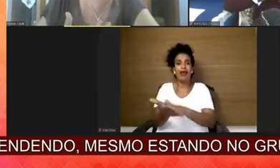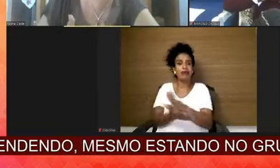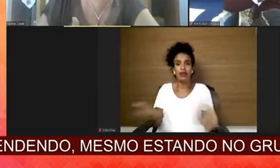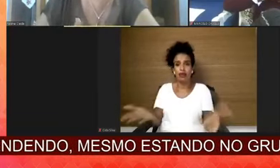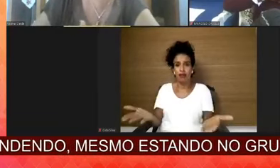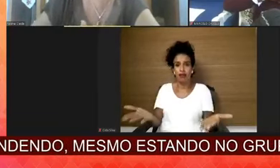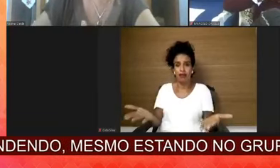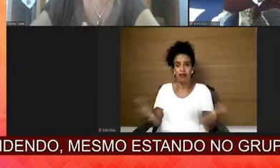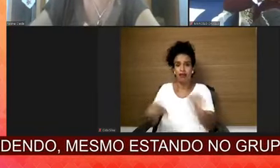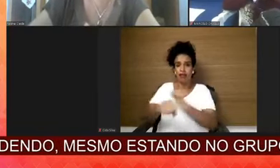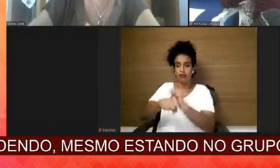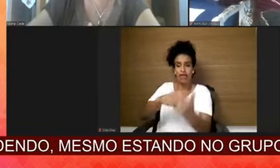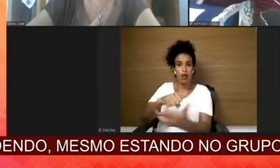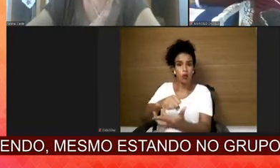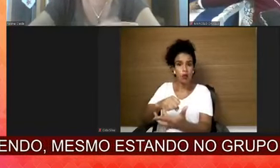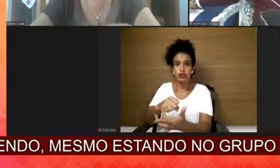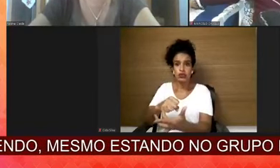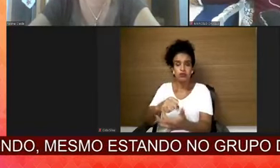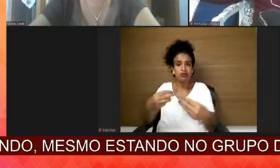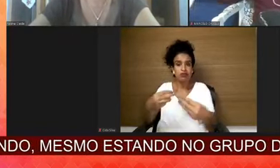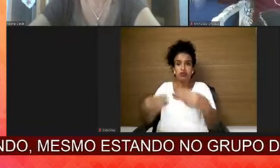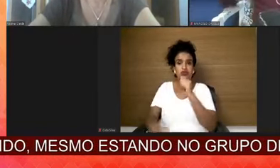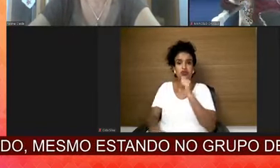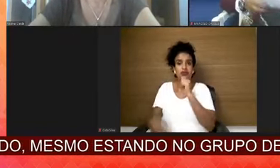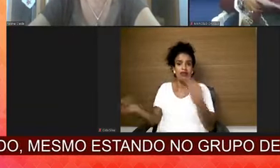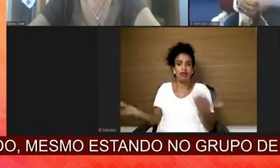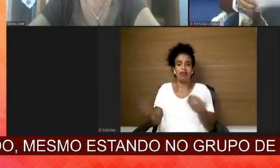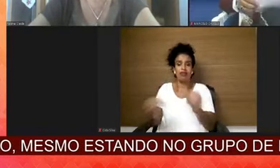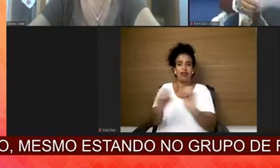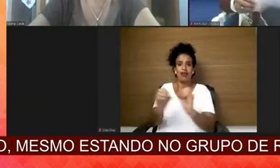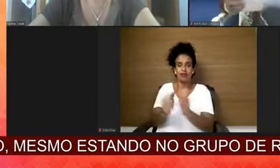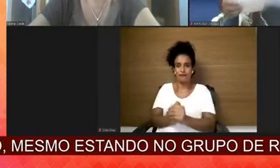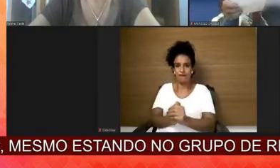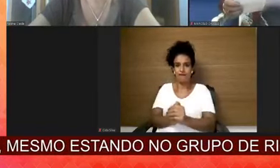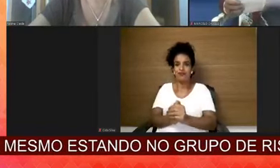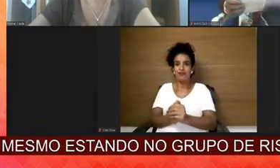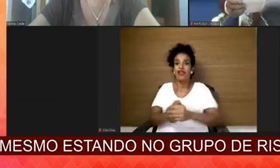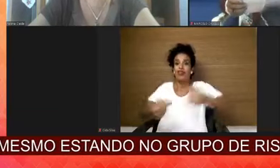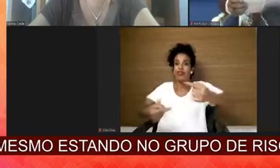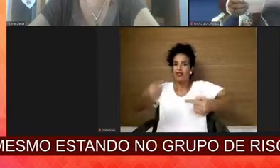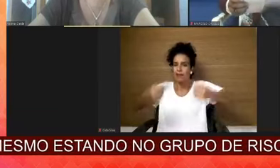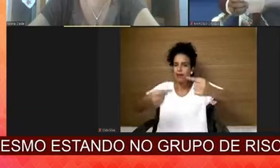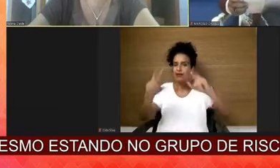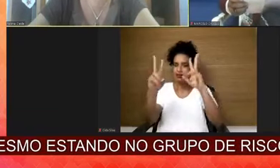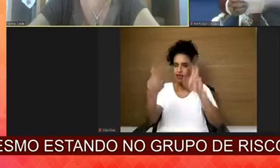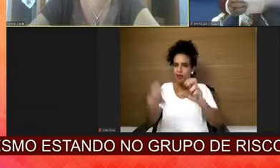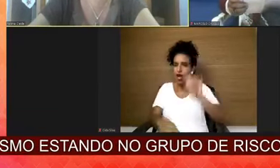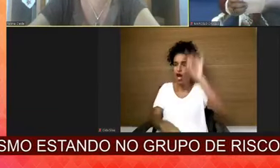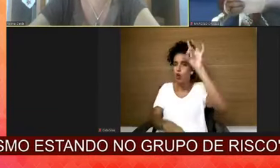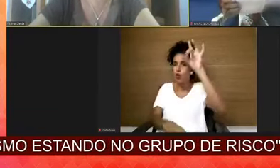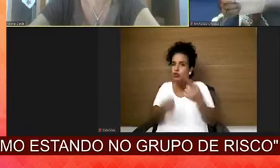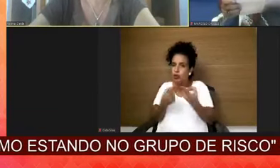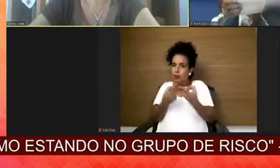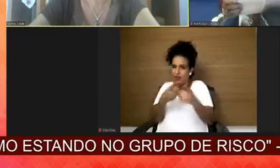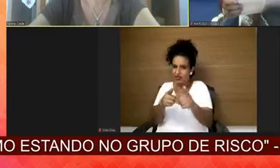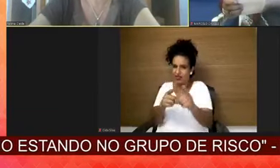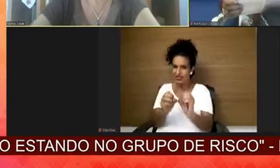Eu vou trazer, Fátima, eu vou trazer esse debate como a última provocação, tá? Certo.